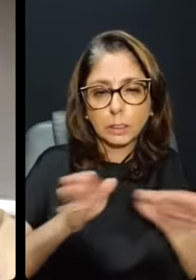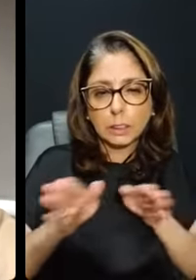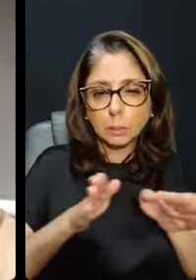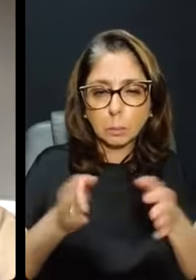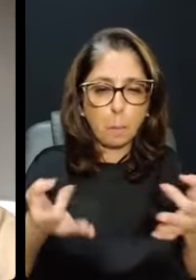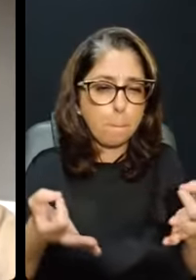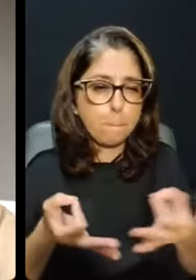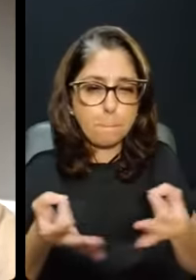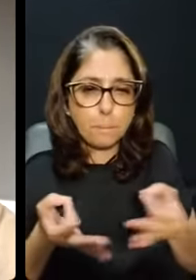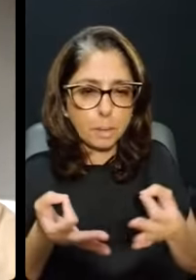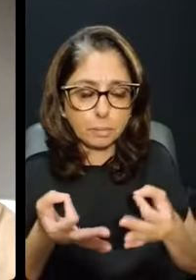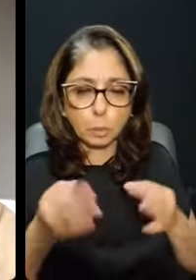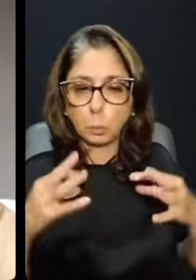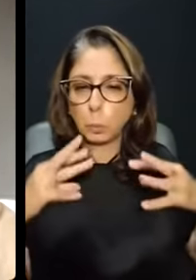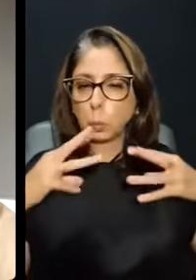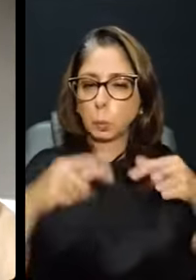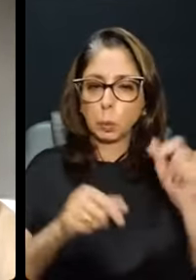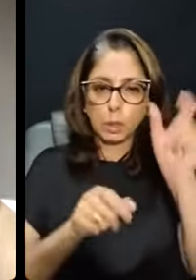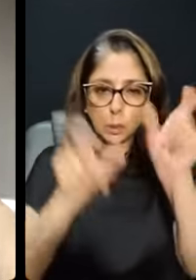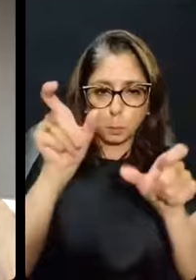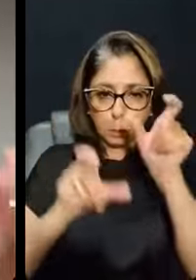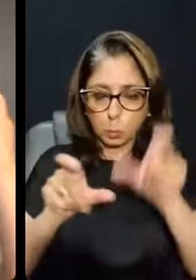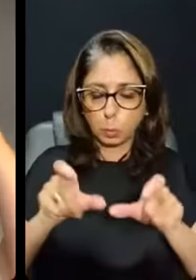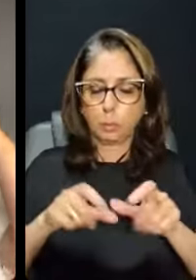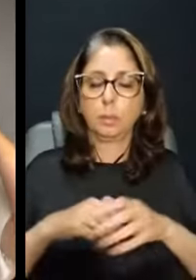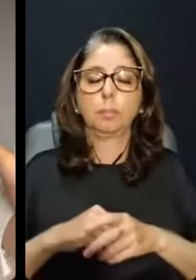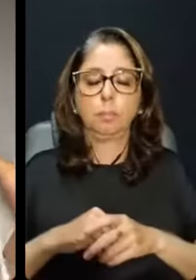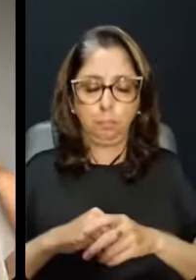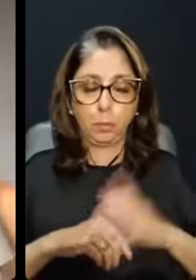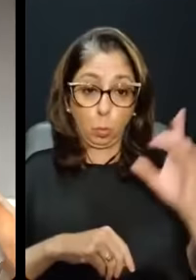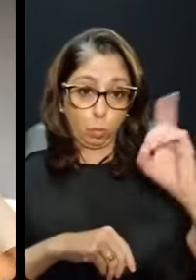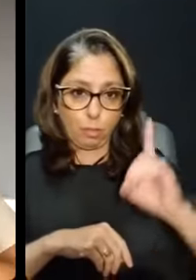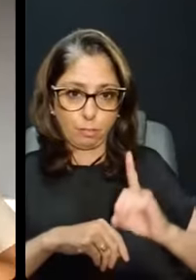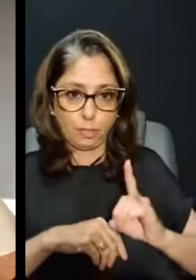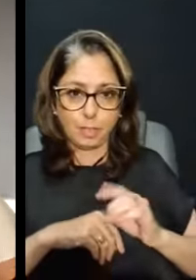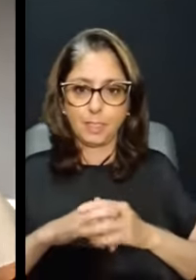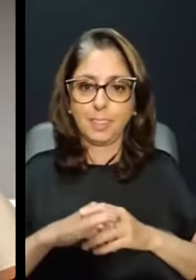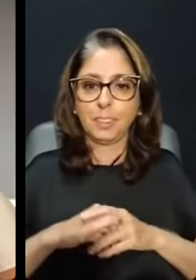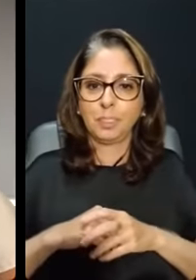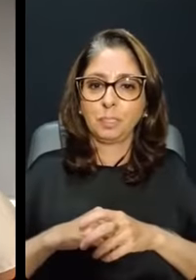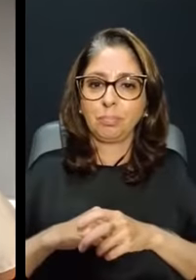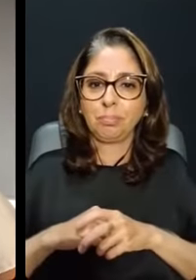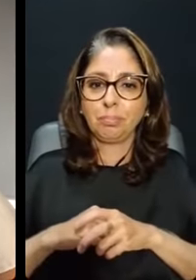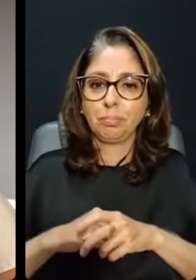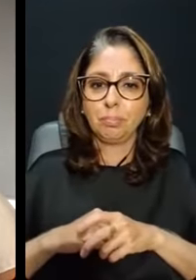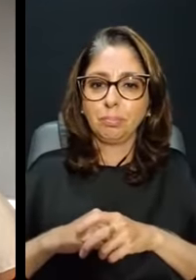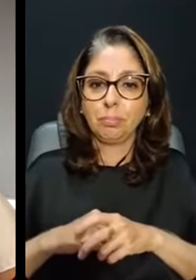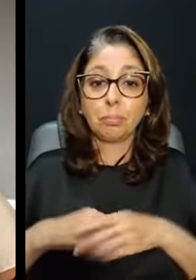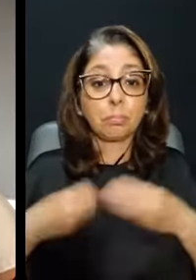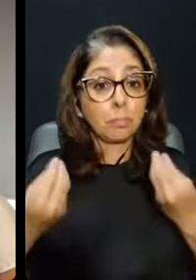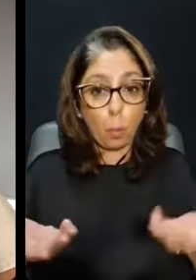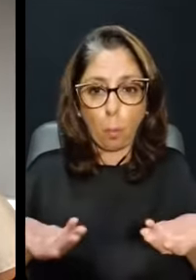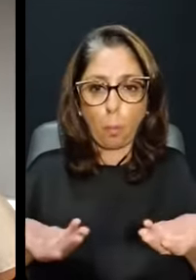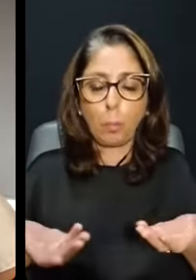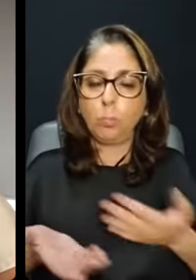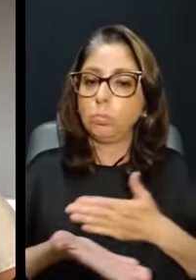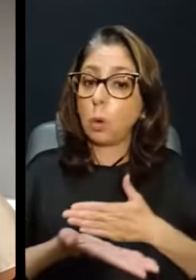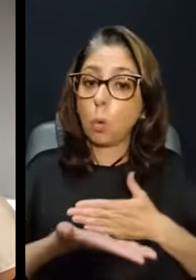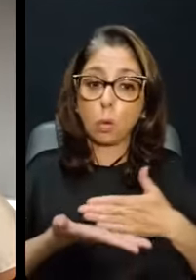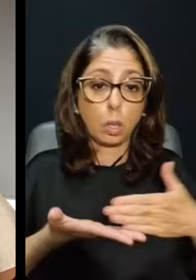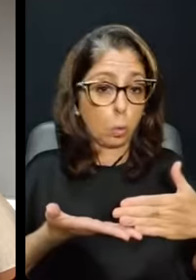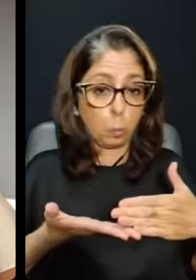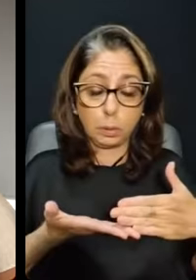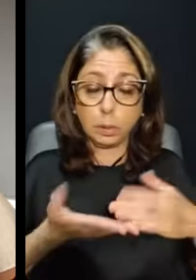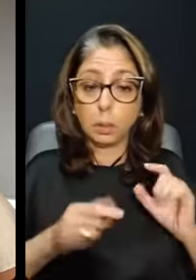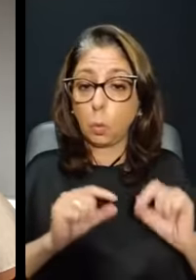ajuda muito as pessoas a se orientarem, assim, para onde eu começo, e entendendo que é só o comecinho de uma grande jornada